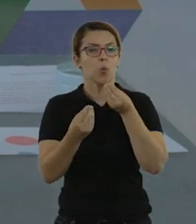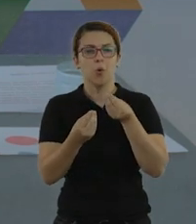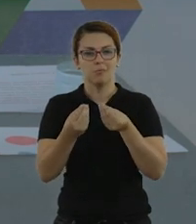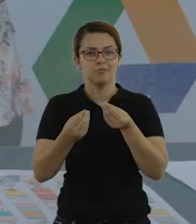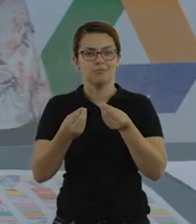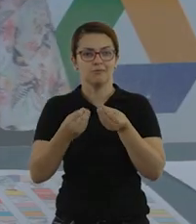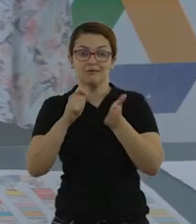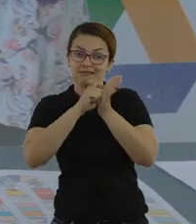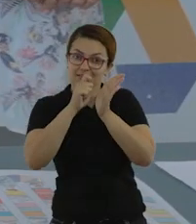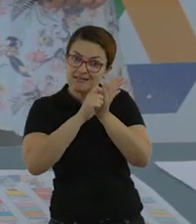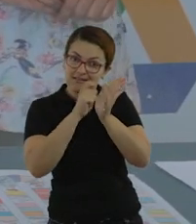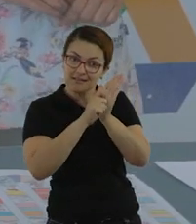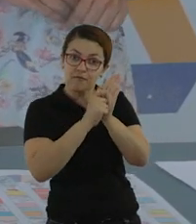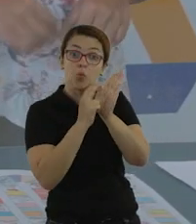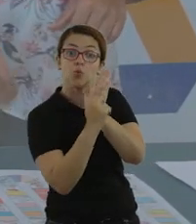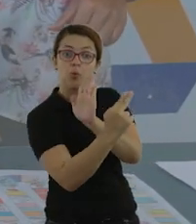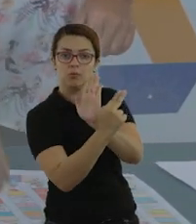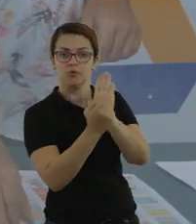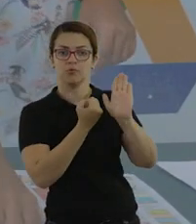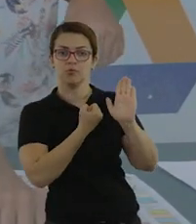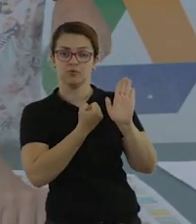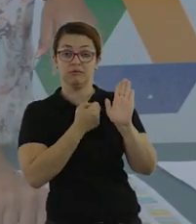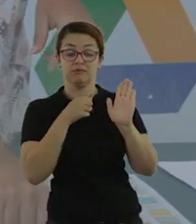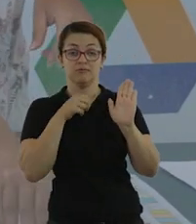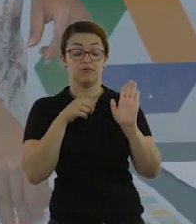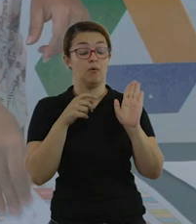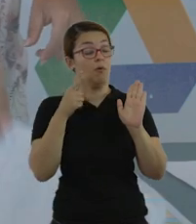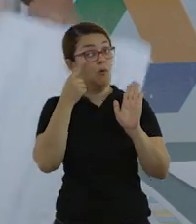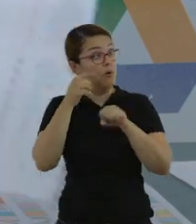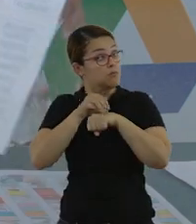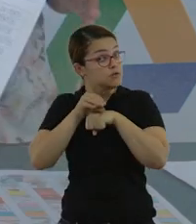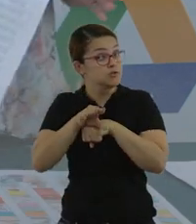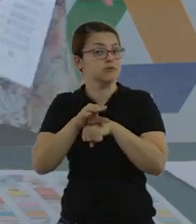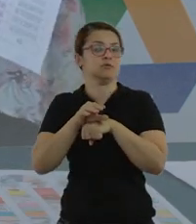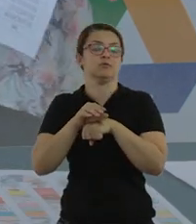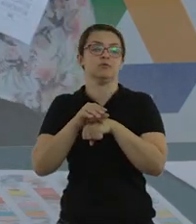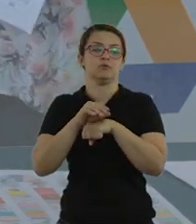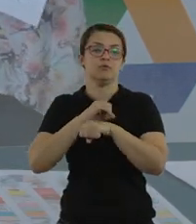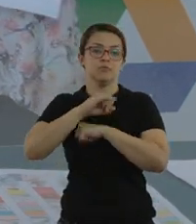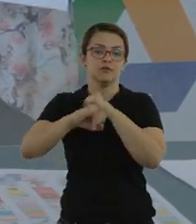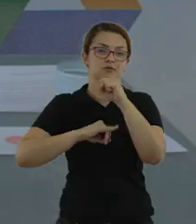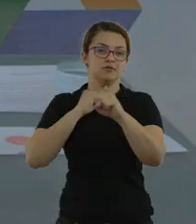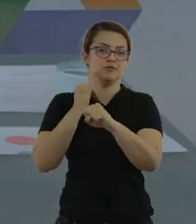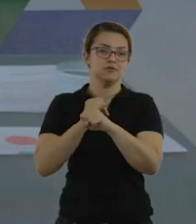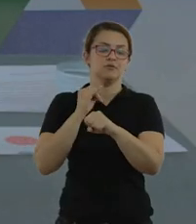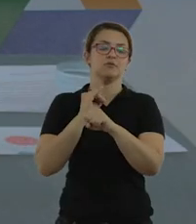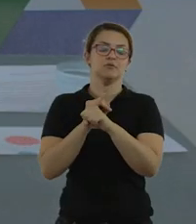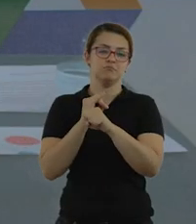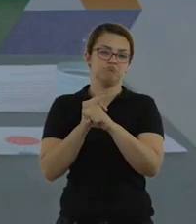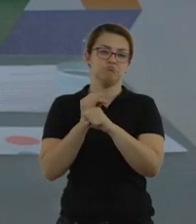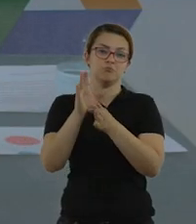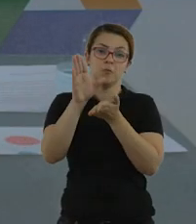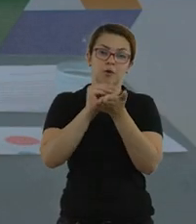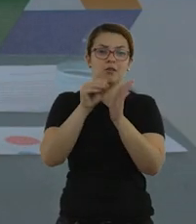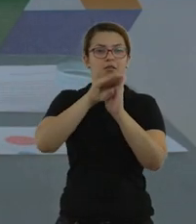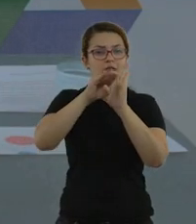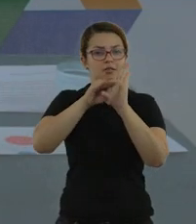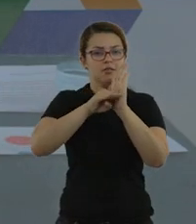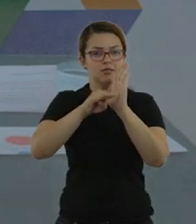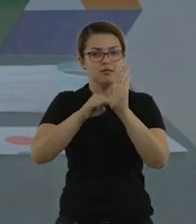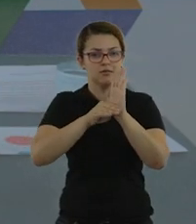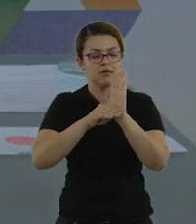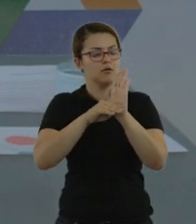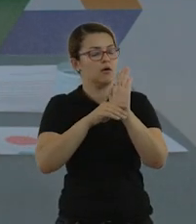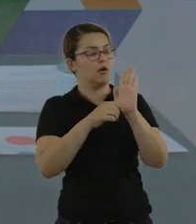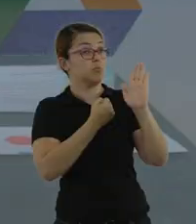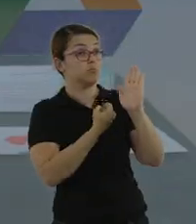esses números por extenso. Uma dica para vocês, se você tem acesso à internet, você pode pesquisar e confeccionar uma listinha aí para você, para servir